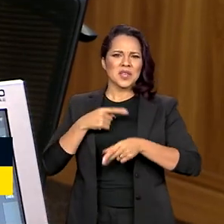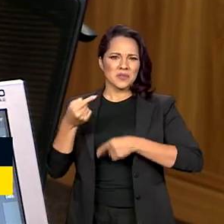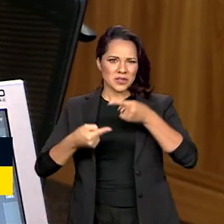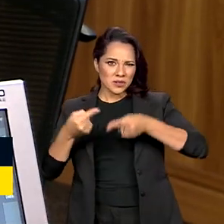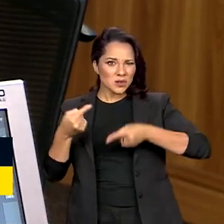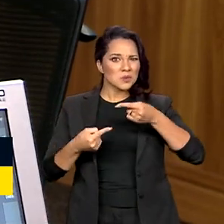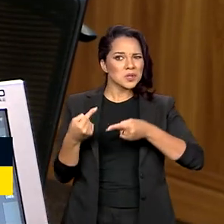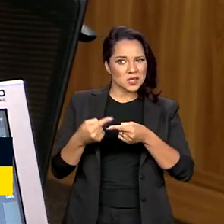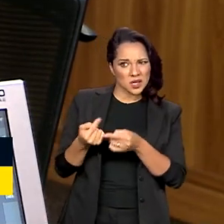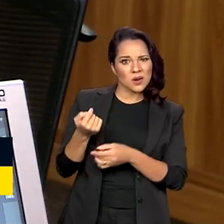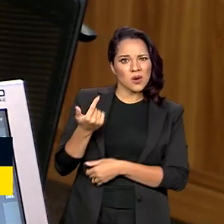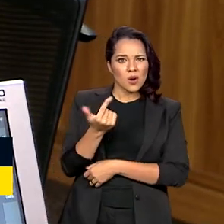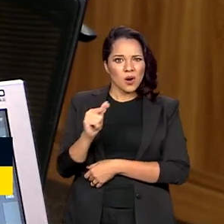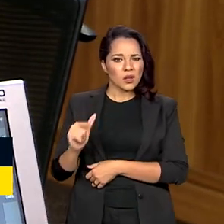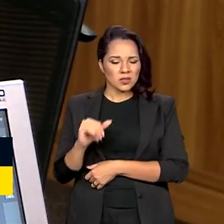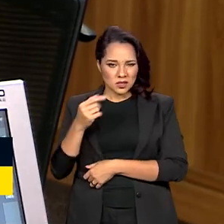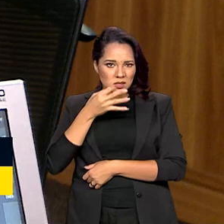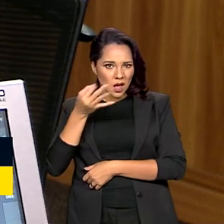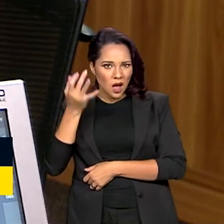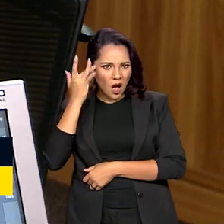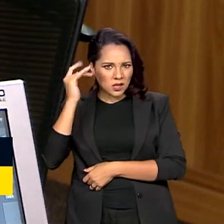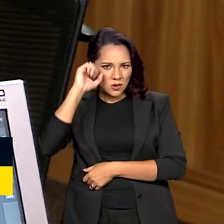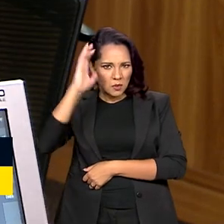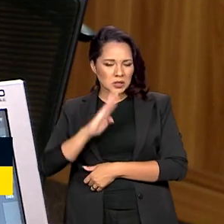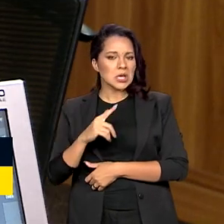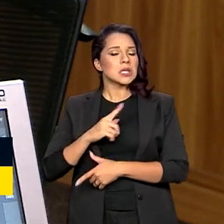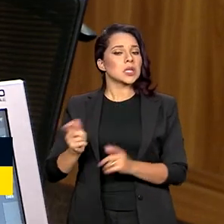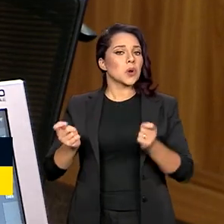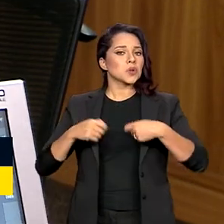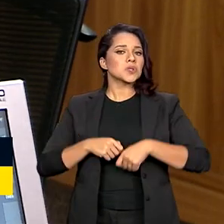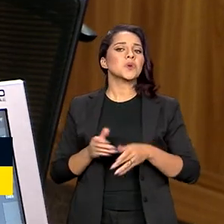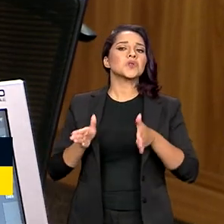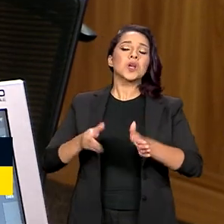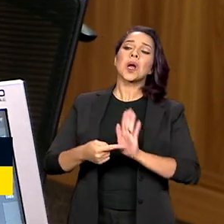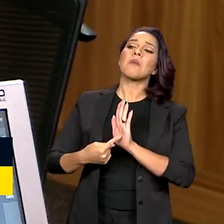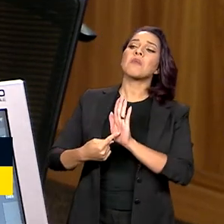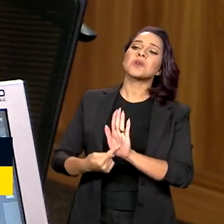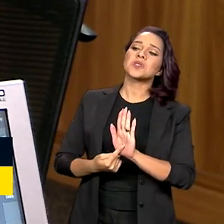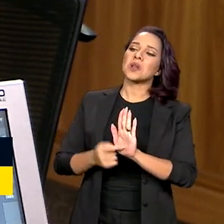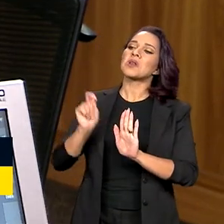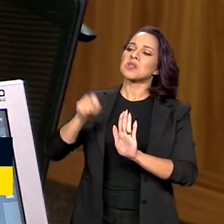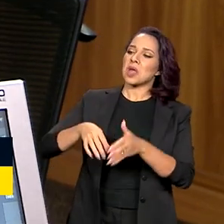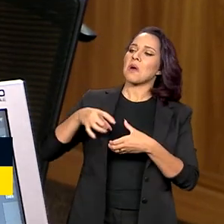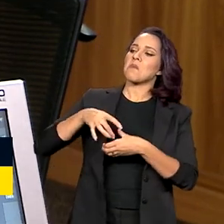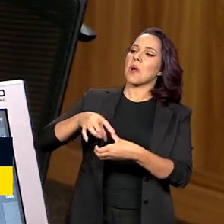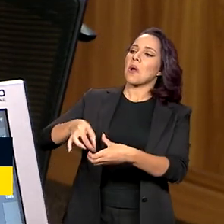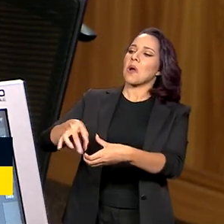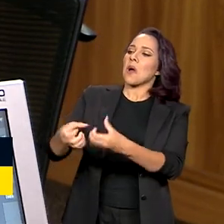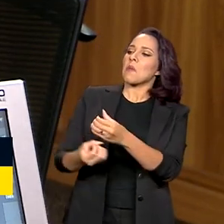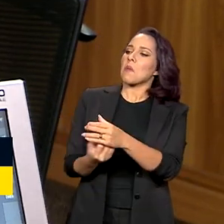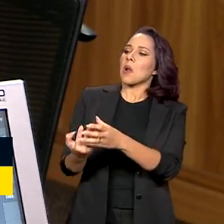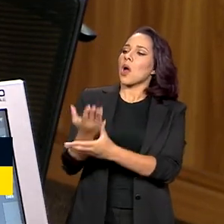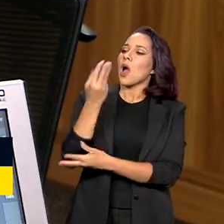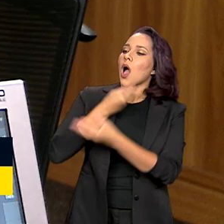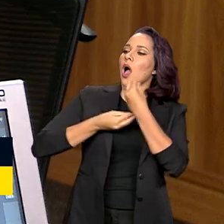permeou outras COPs aí. O senhor acha que o Brasil tem condição de chegar lá se mostrando um grande produtor de